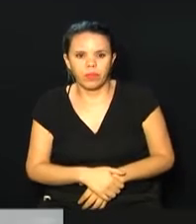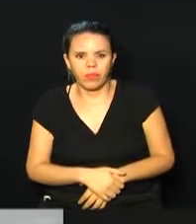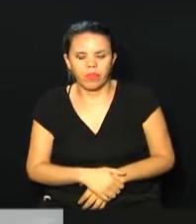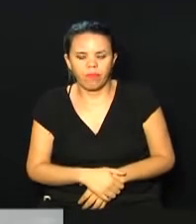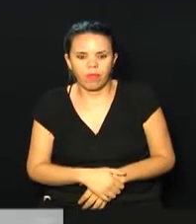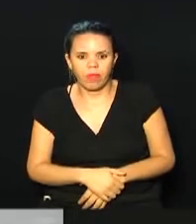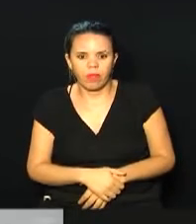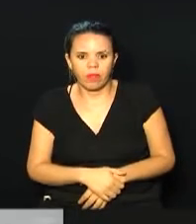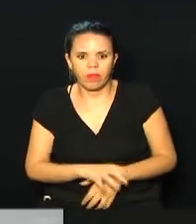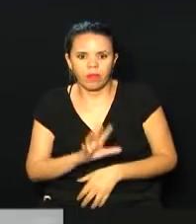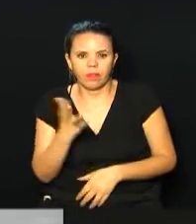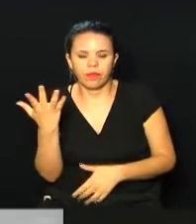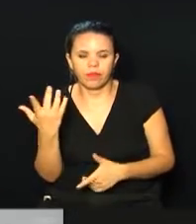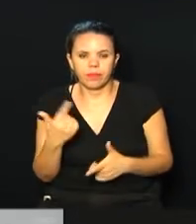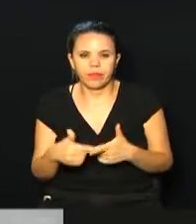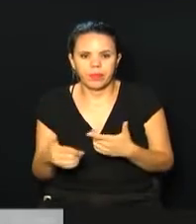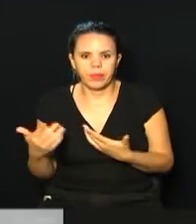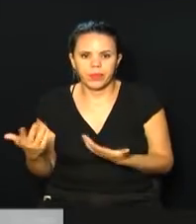ocorre ali